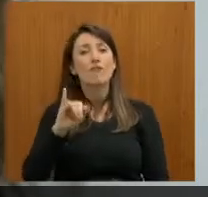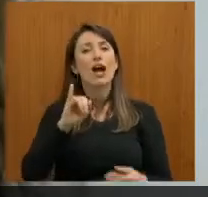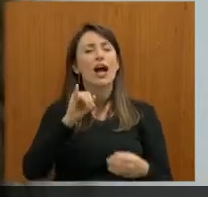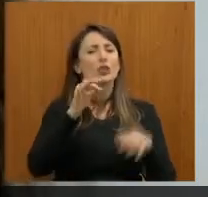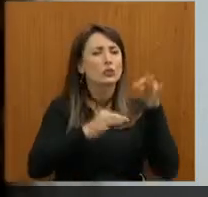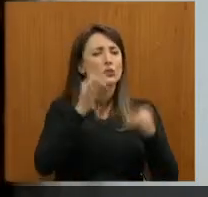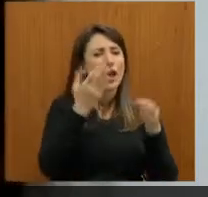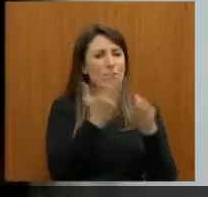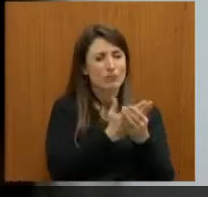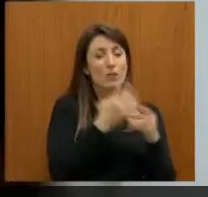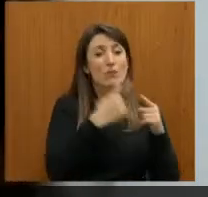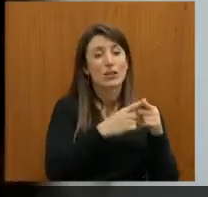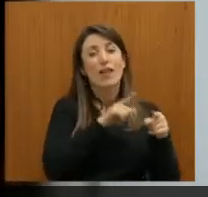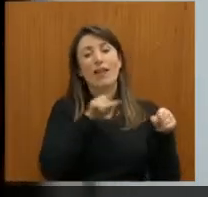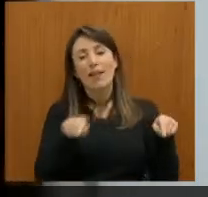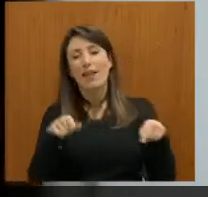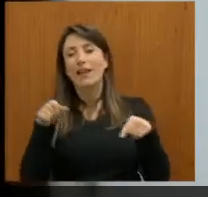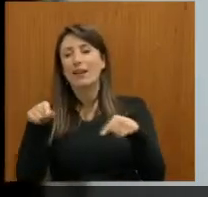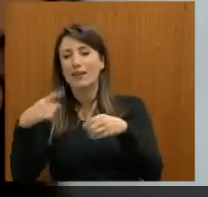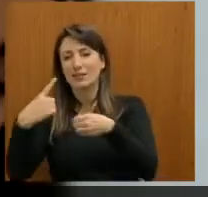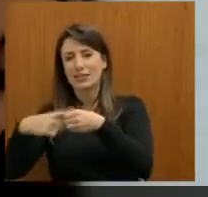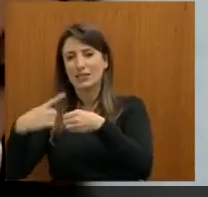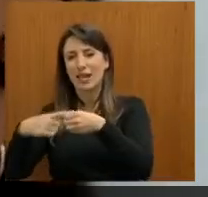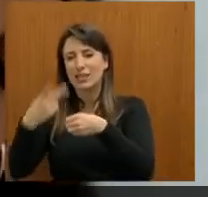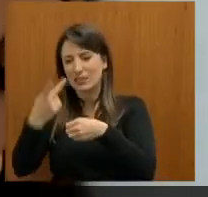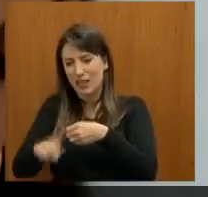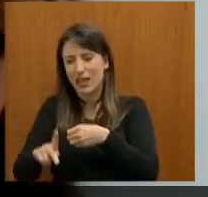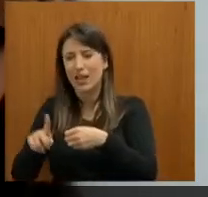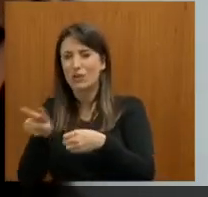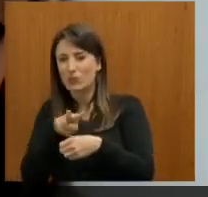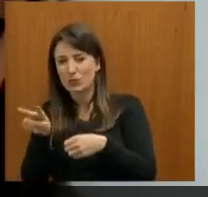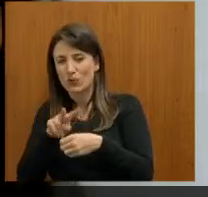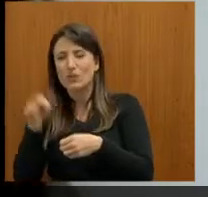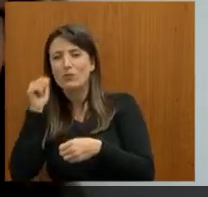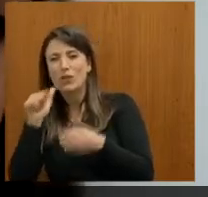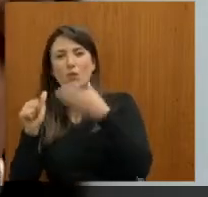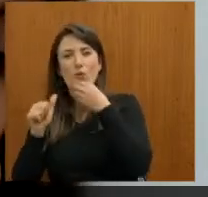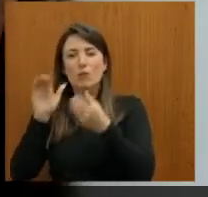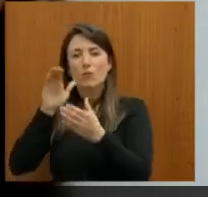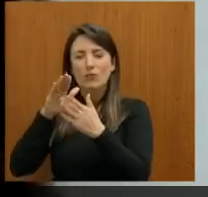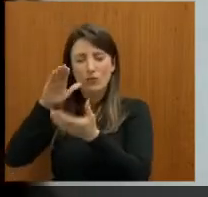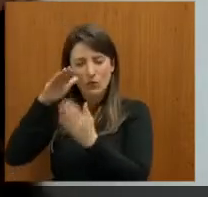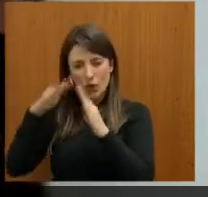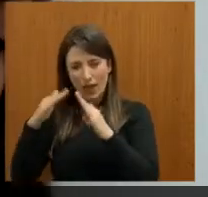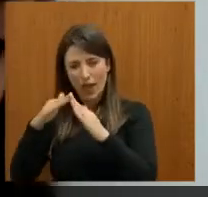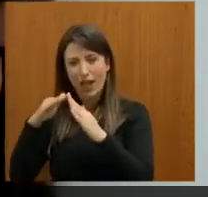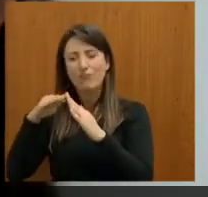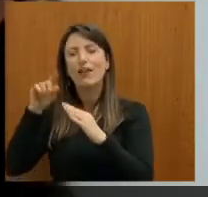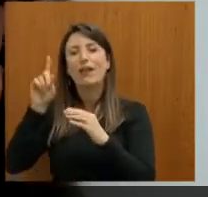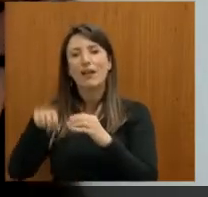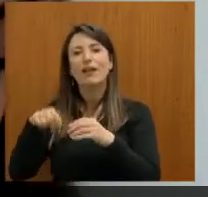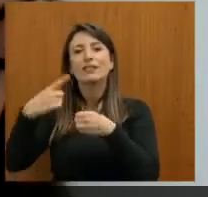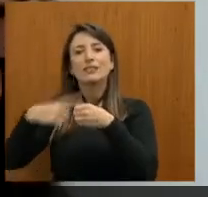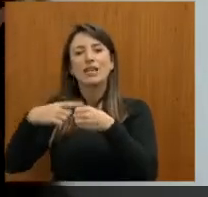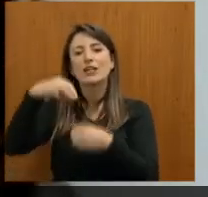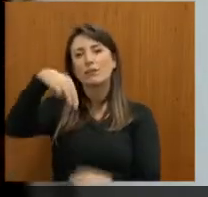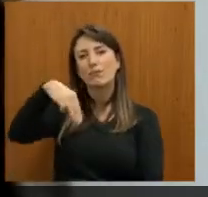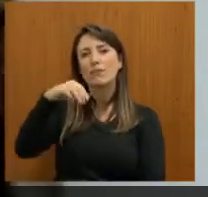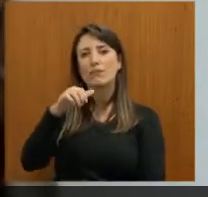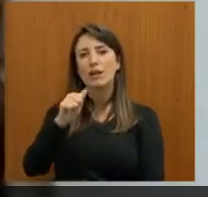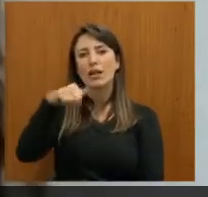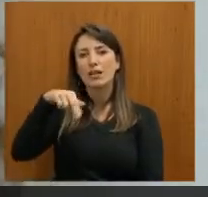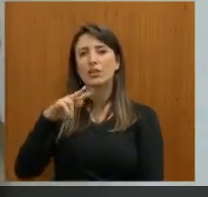na Comarca de Manhuaçu e ele fugiu para as meninas para Guarapari e ressaltando o seguinte esse cidadão ele me